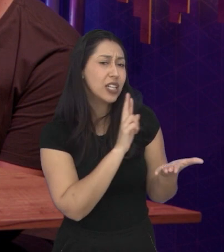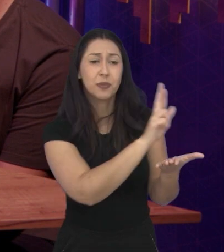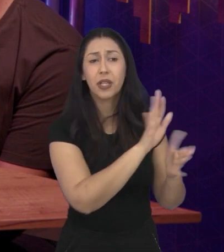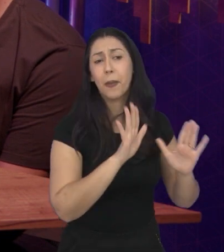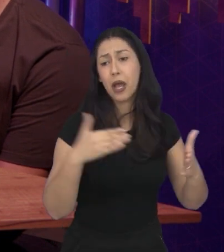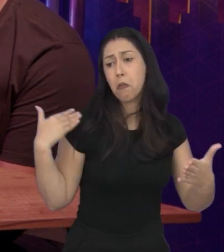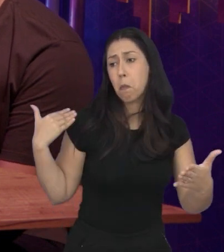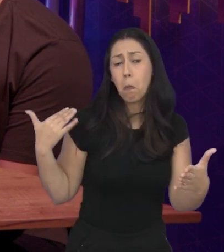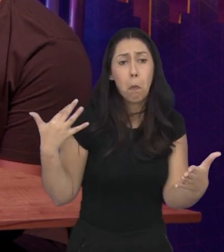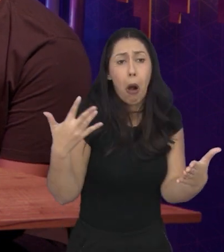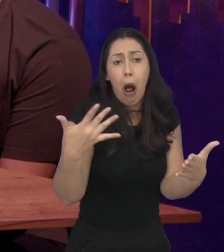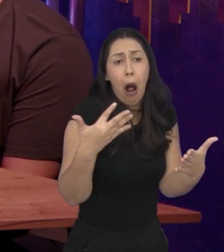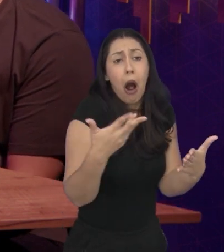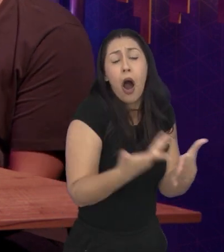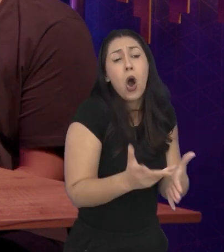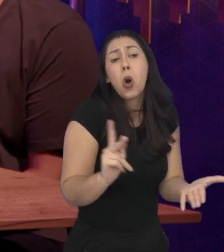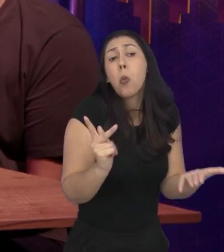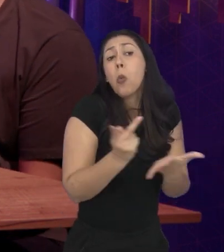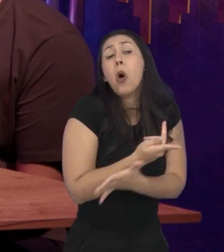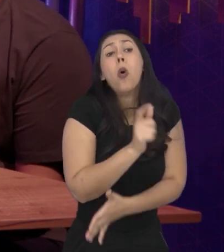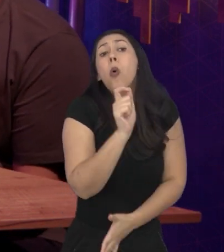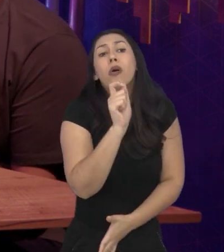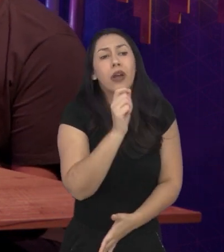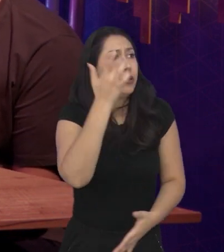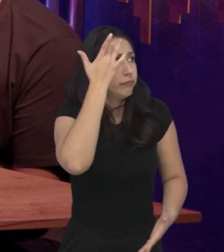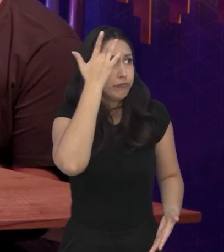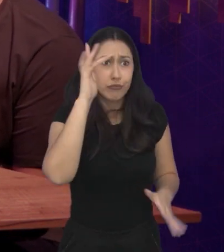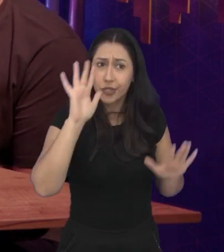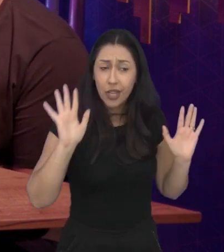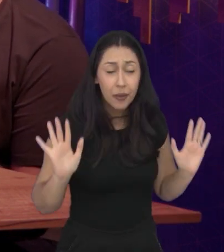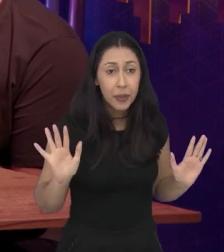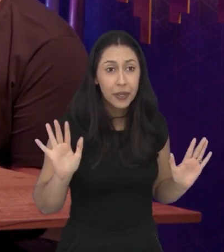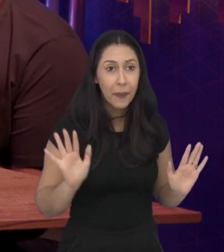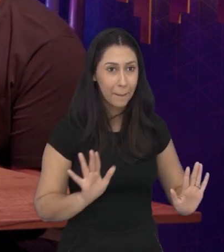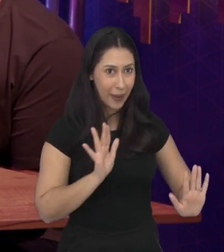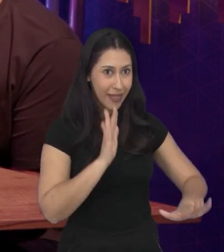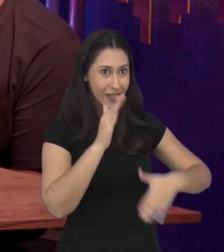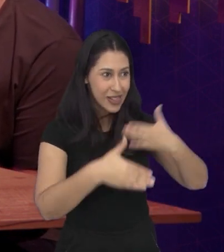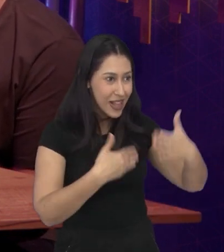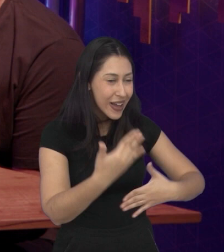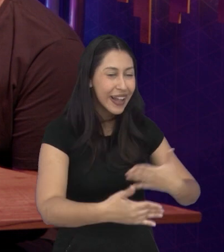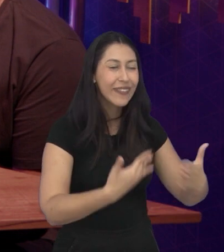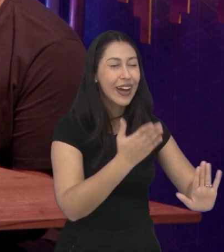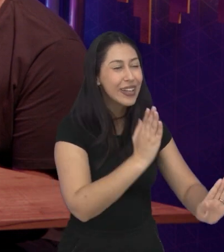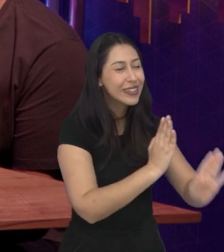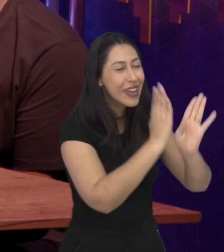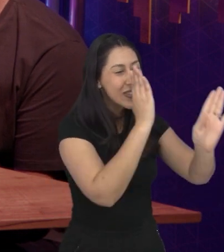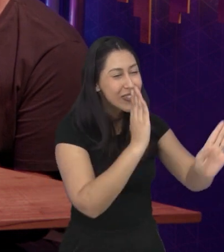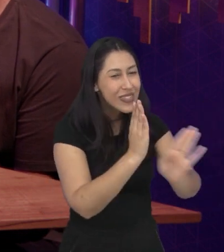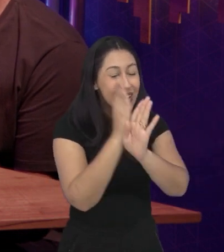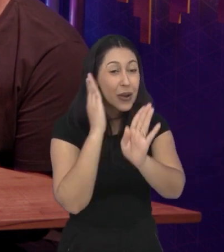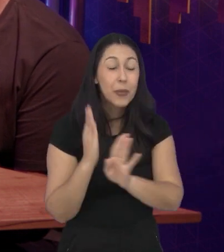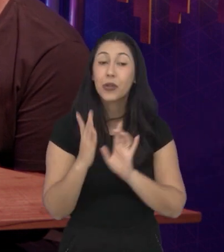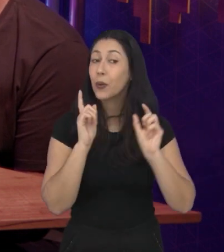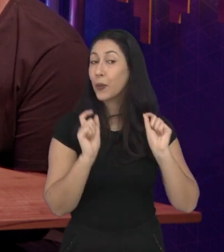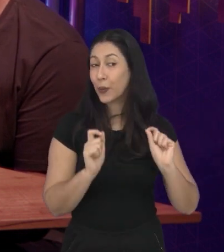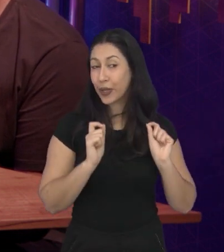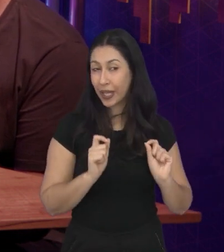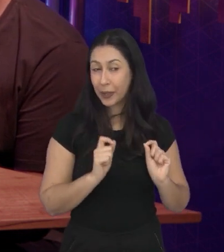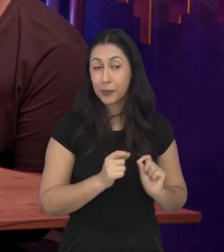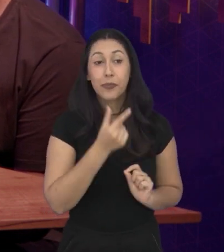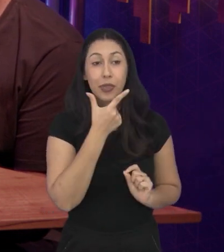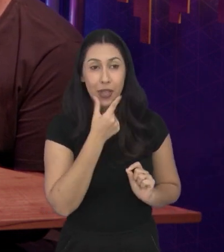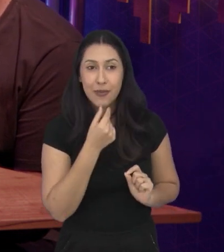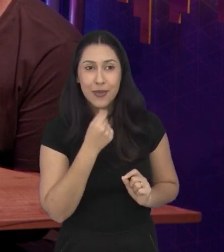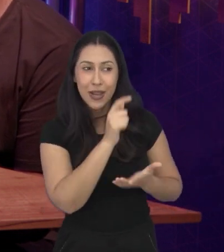mulher. Ela não sabe o que aconteceu, ninguém sabe o que aconteceu, se essa mulher ficou, se ela foi embora. E daí a gente vai descobrindo ali, então, ao longo do filme, que